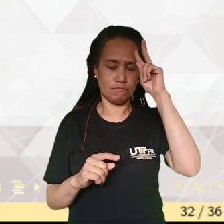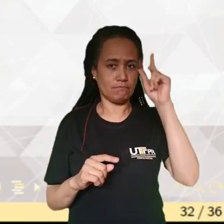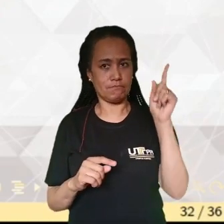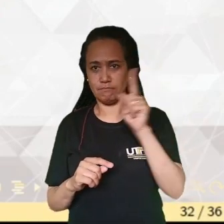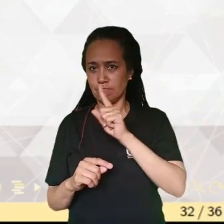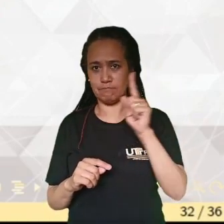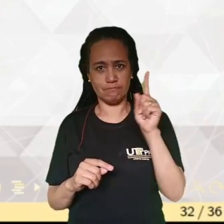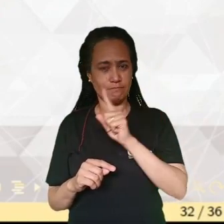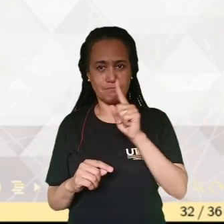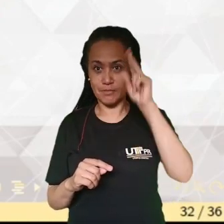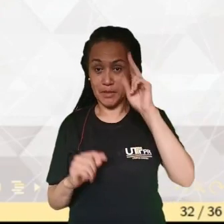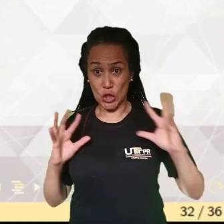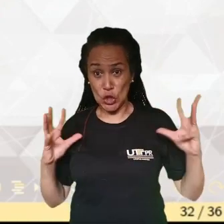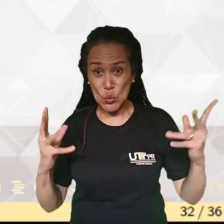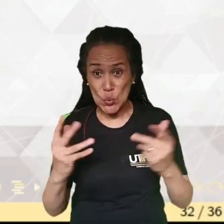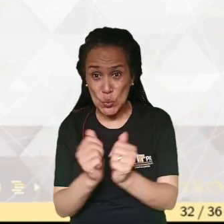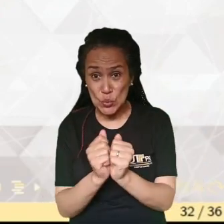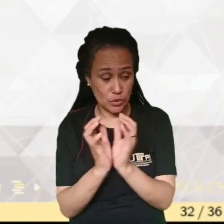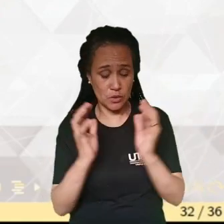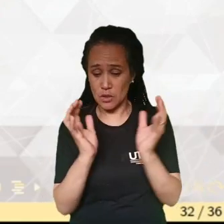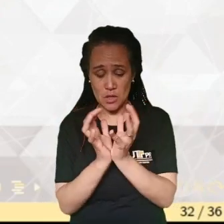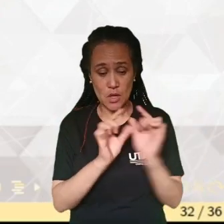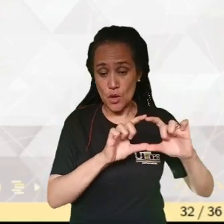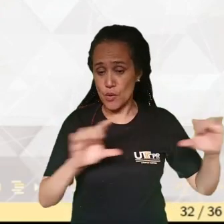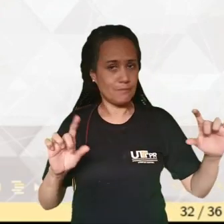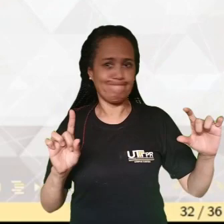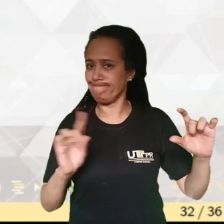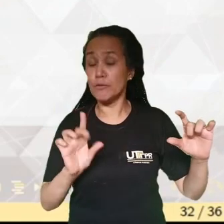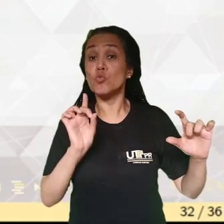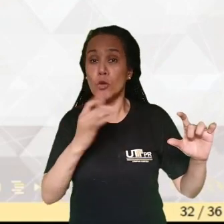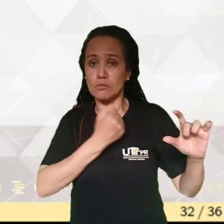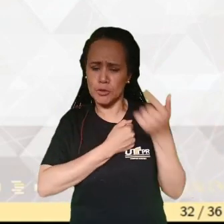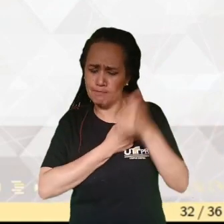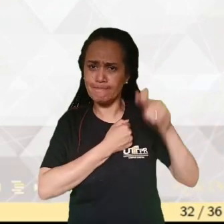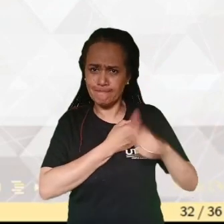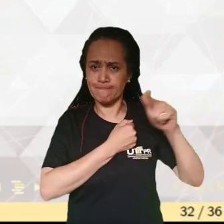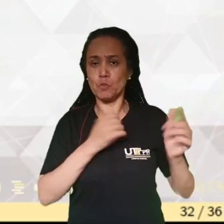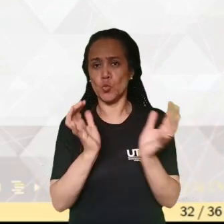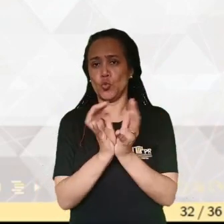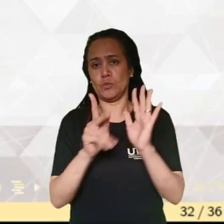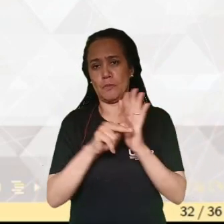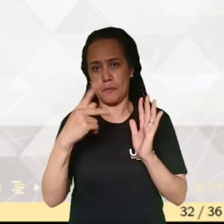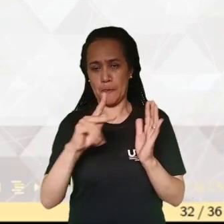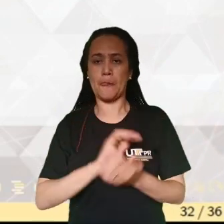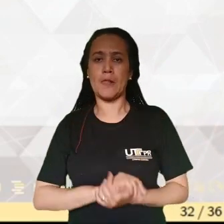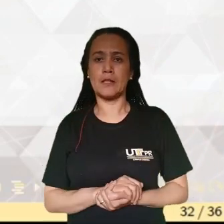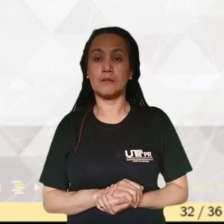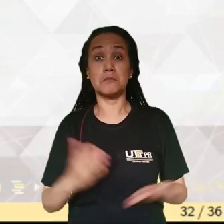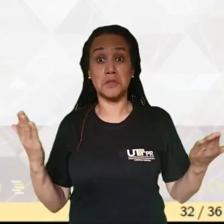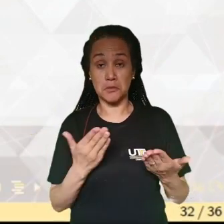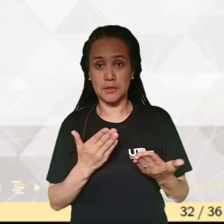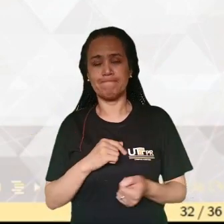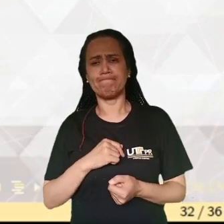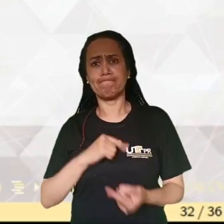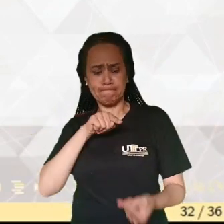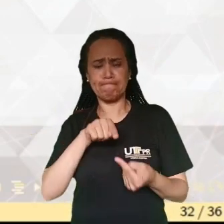consideração todos os valores, né? Ela pega simplesmente aquele valor que mais se repete no seu conjunto. O ponto médio, pessoal, é uma